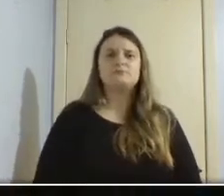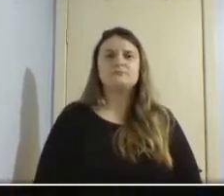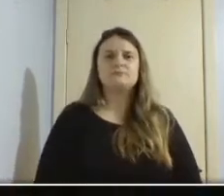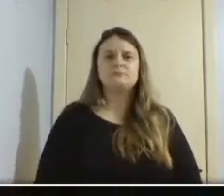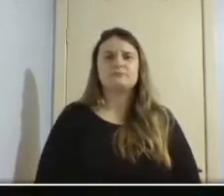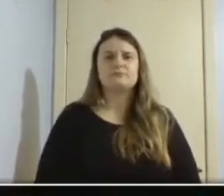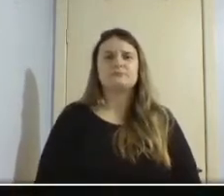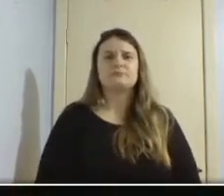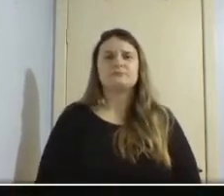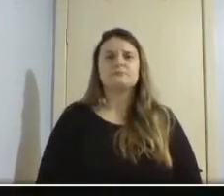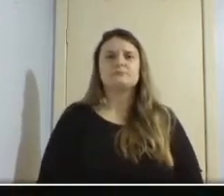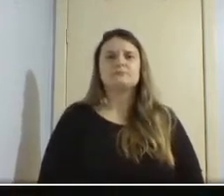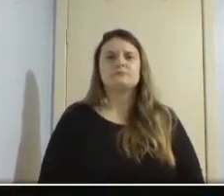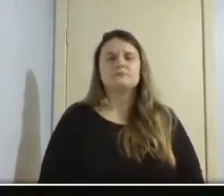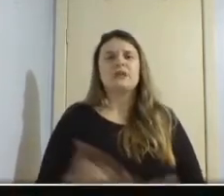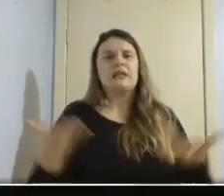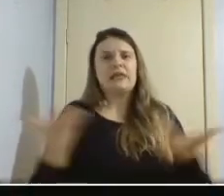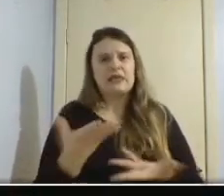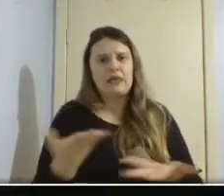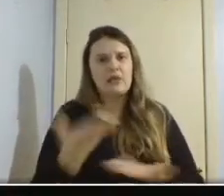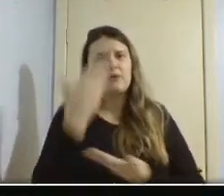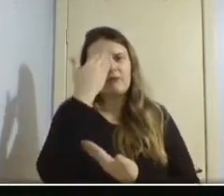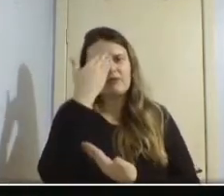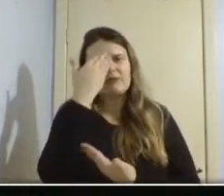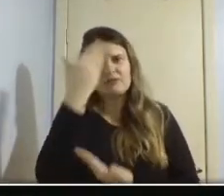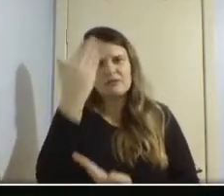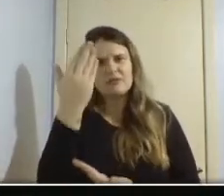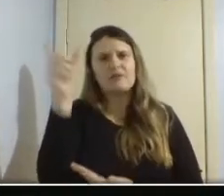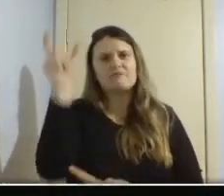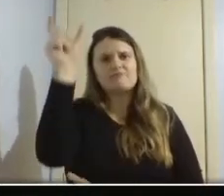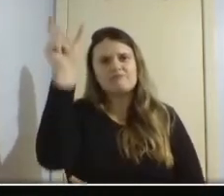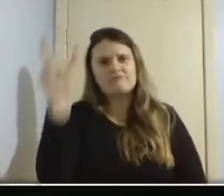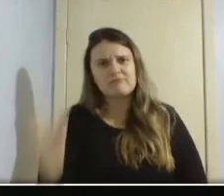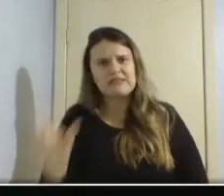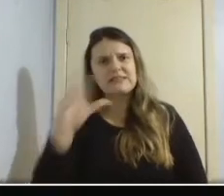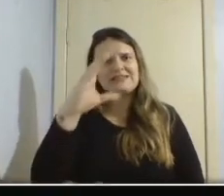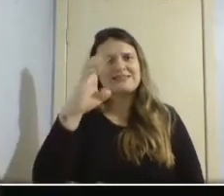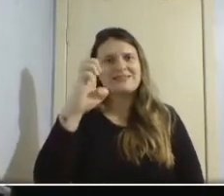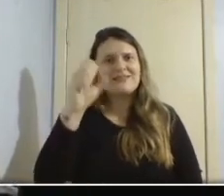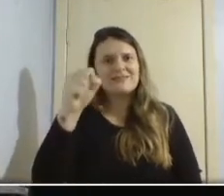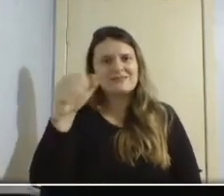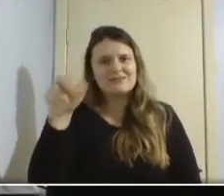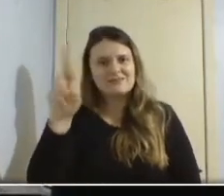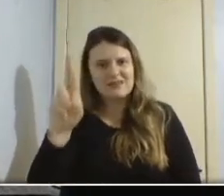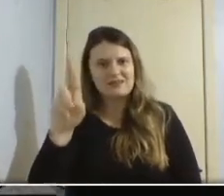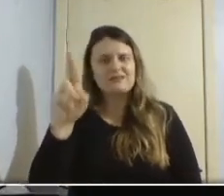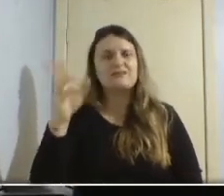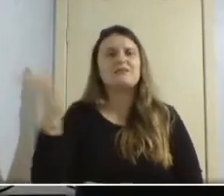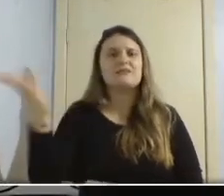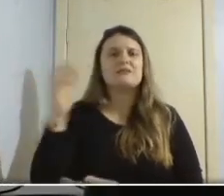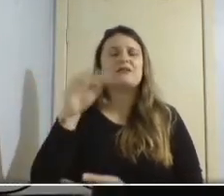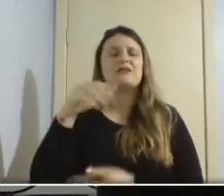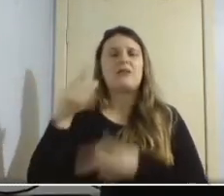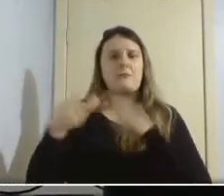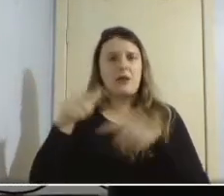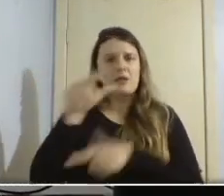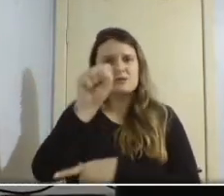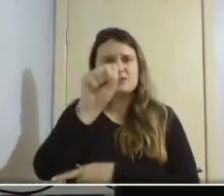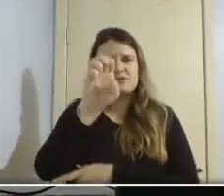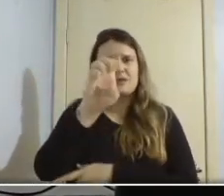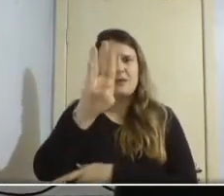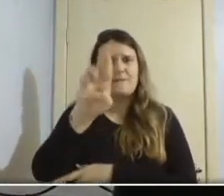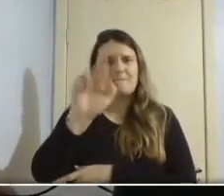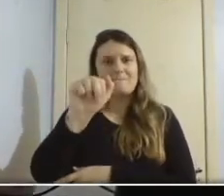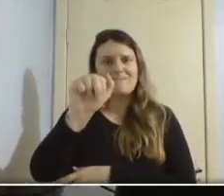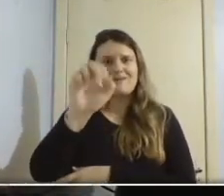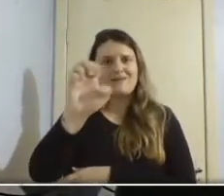Quero agradecer a participação e as palavras do César, né, falando aqui pelo Sebrae. Deixar ainda disponível a